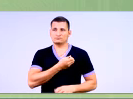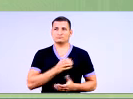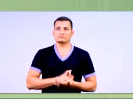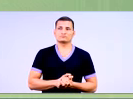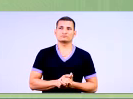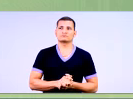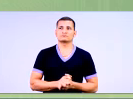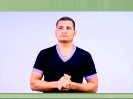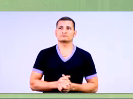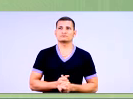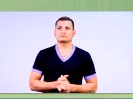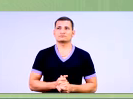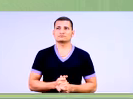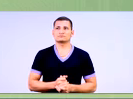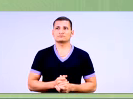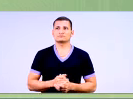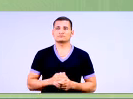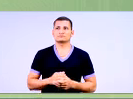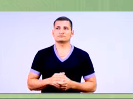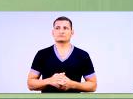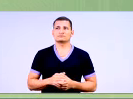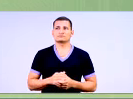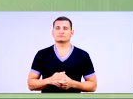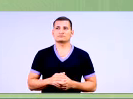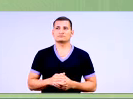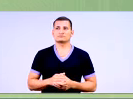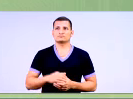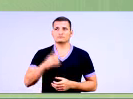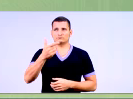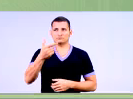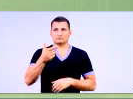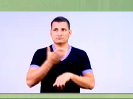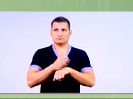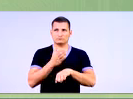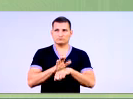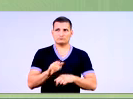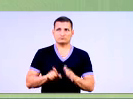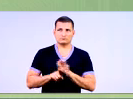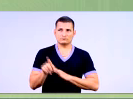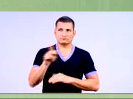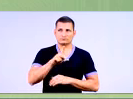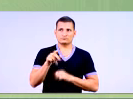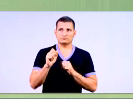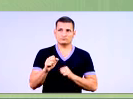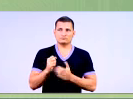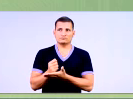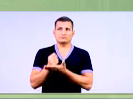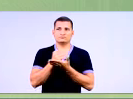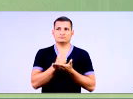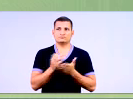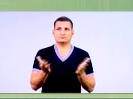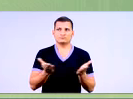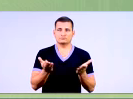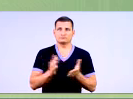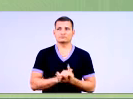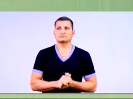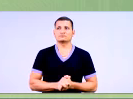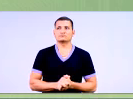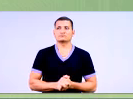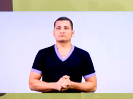mas eu gostaria já de passar para o segundo exercício. Podemos? Você pode nos ajudar agora? Tem o